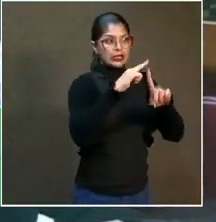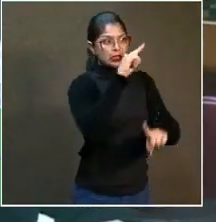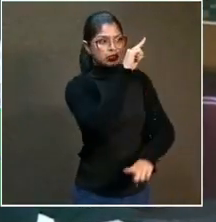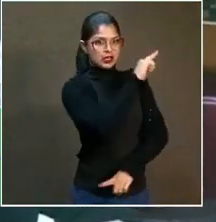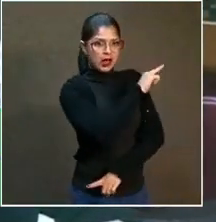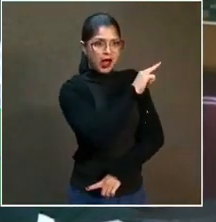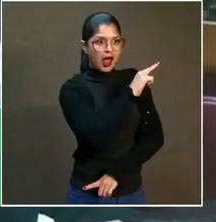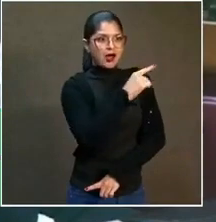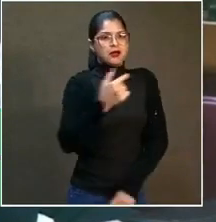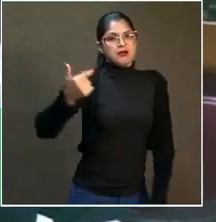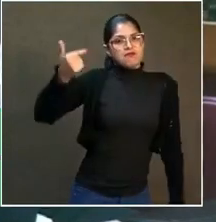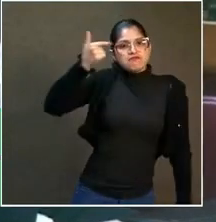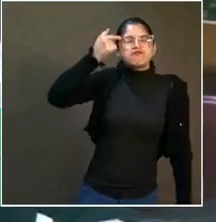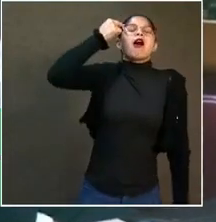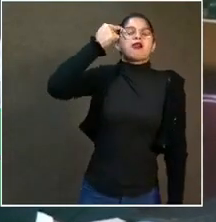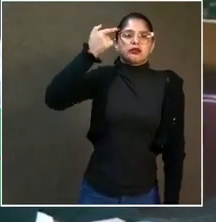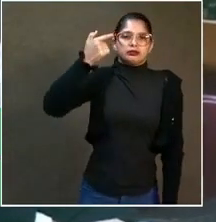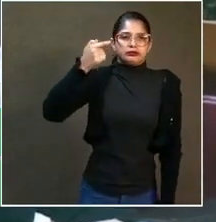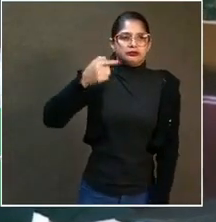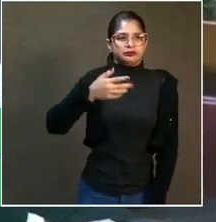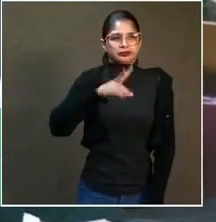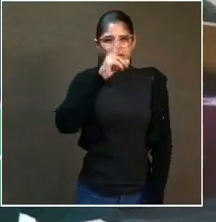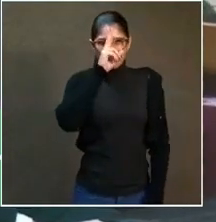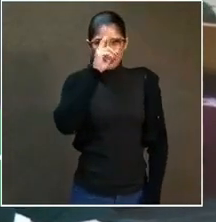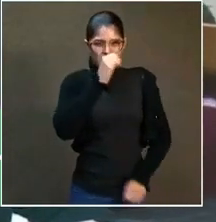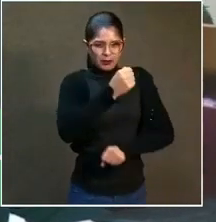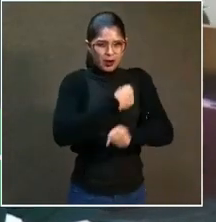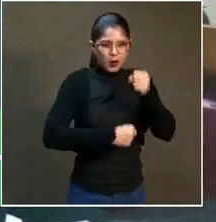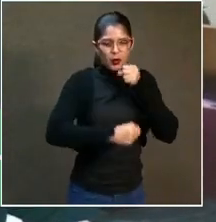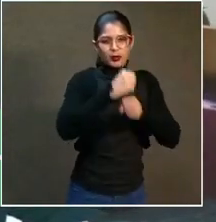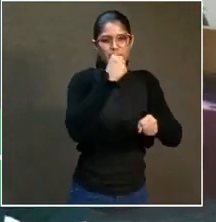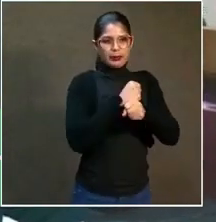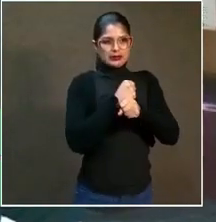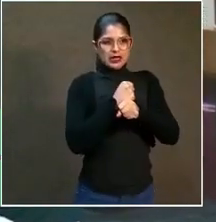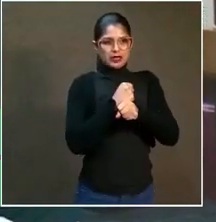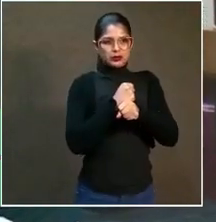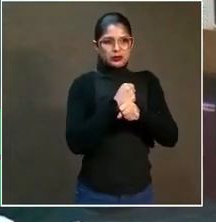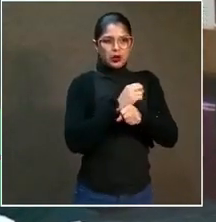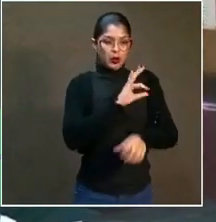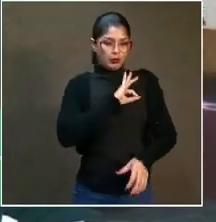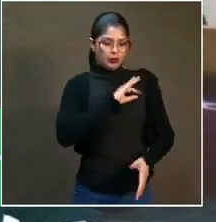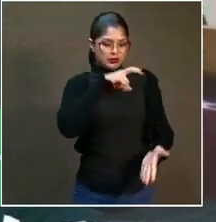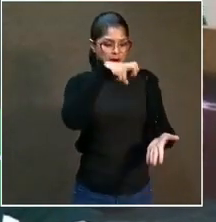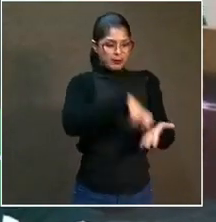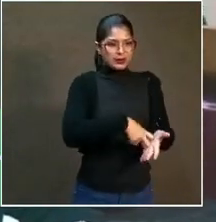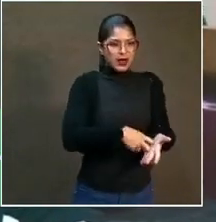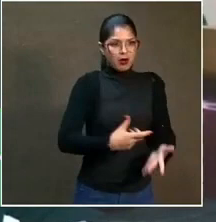Ano passado, um policial penal se matou dentro do IAPEN.